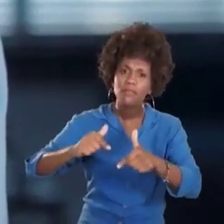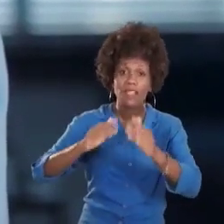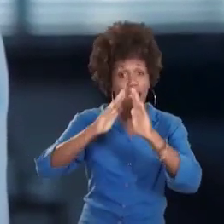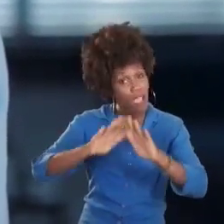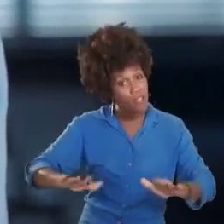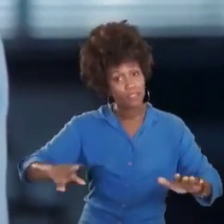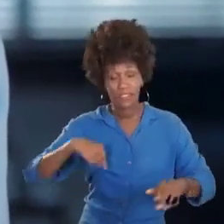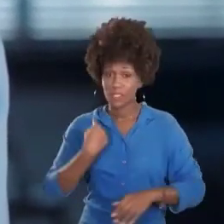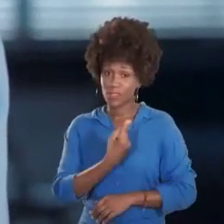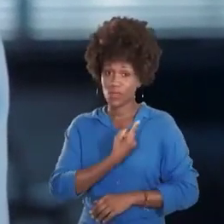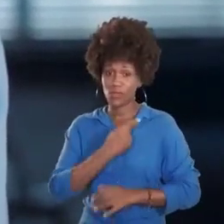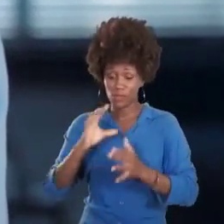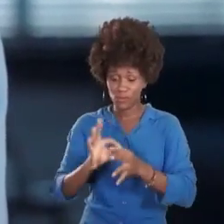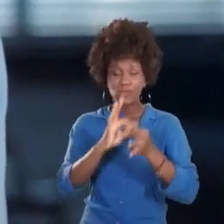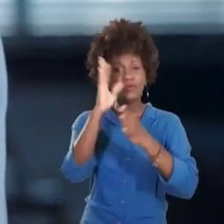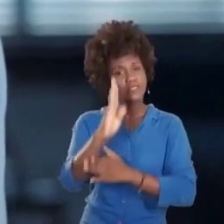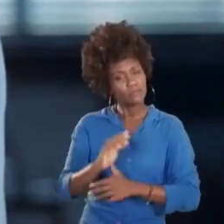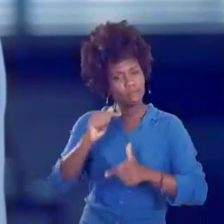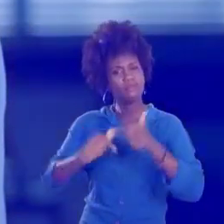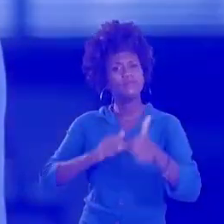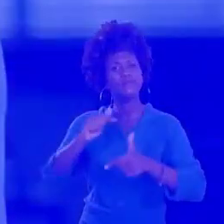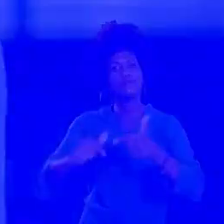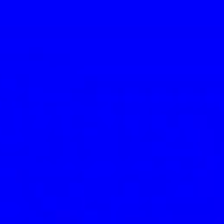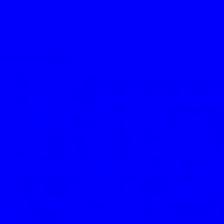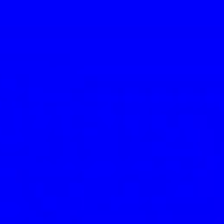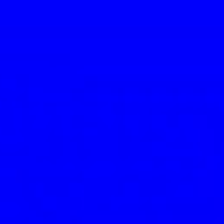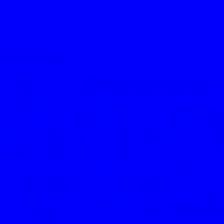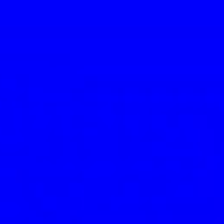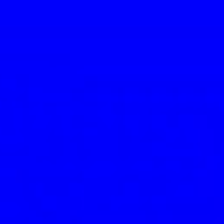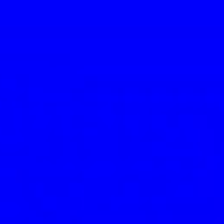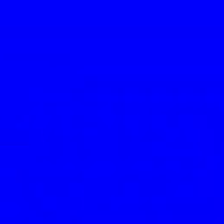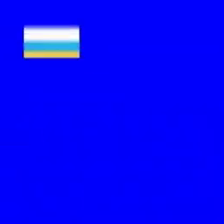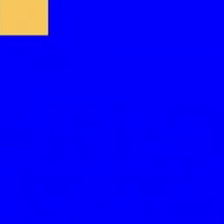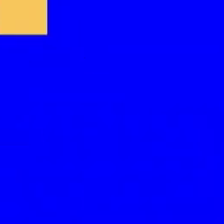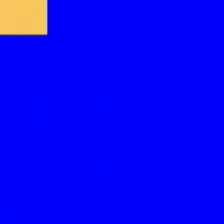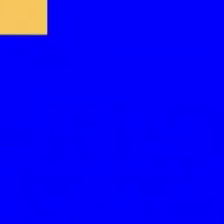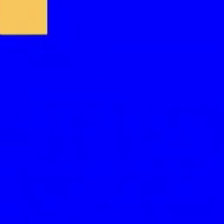É assim que nós do União Brasil trabalhamos. União Brasil, filie-se.